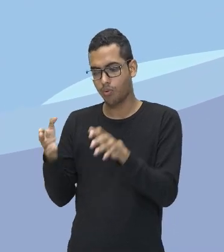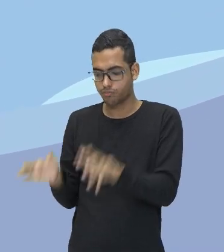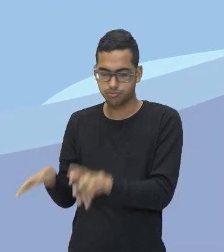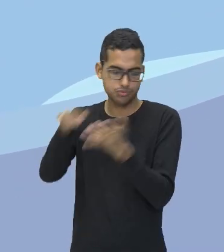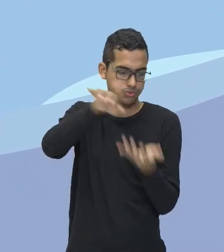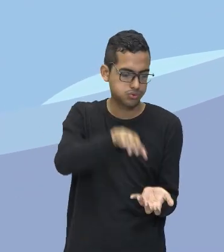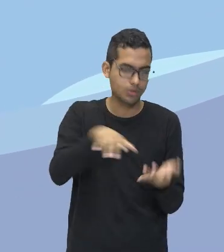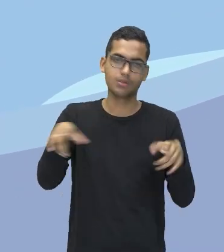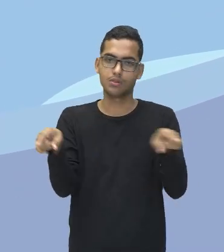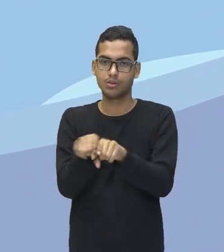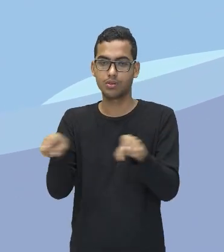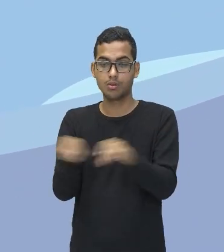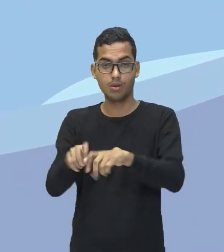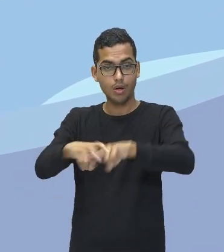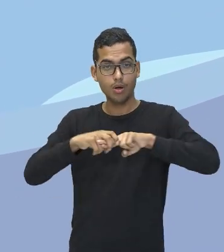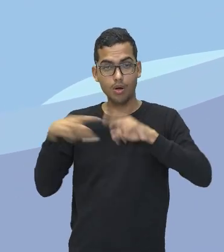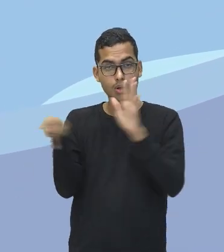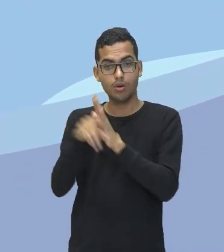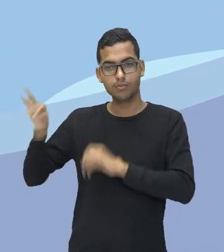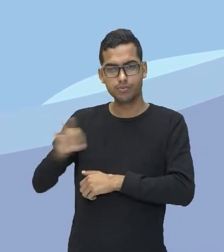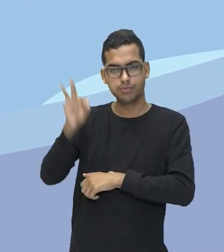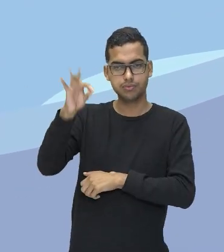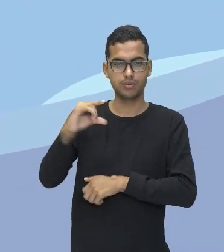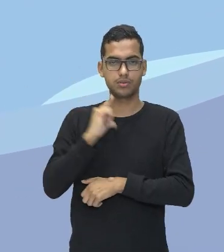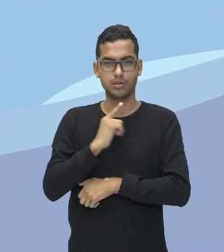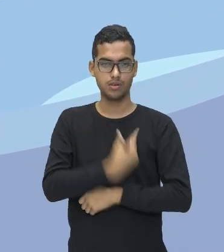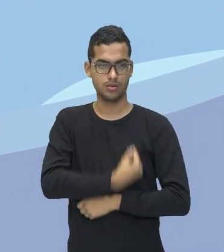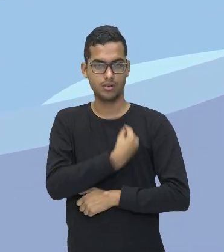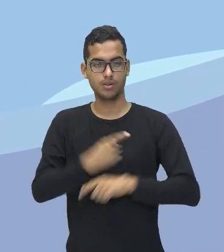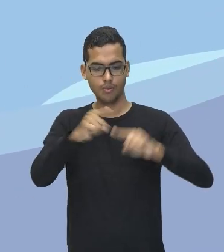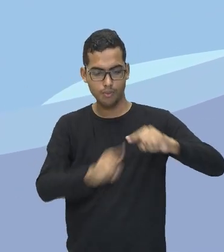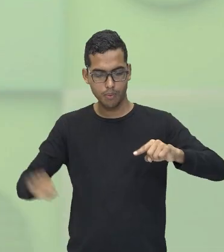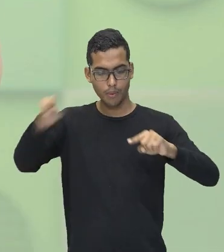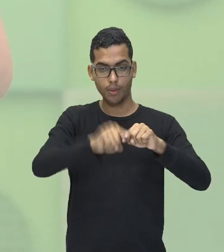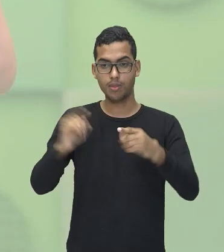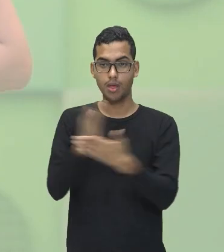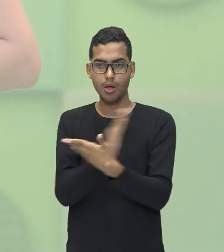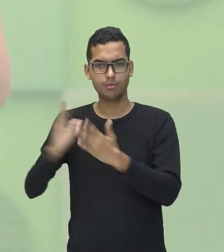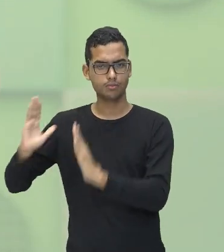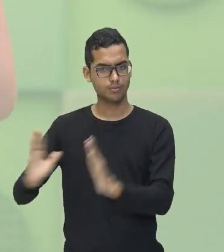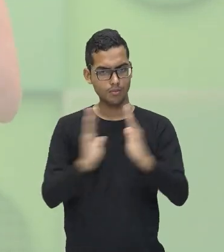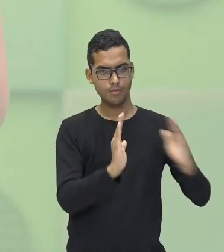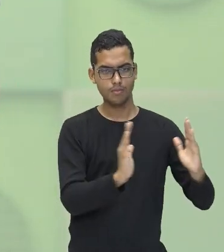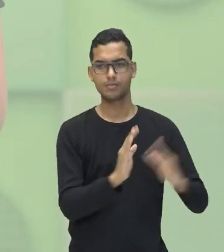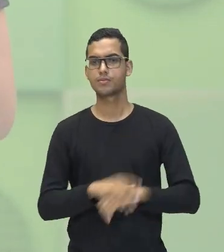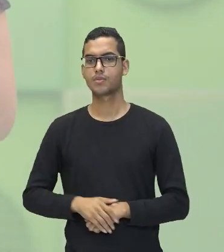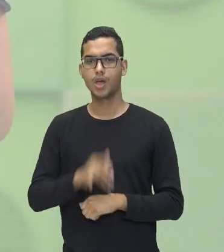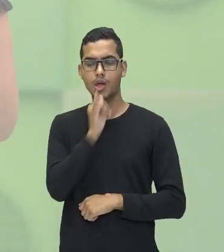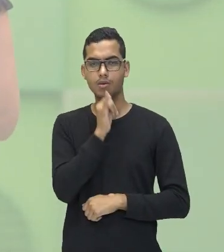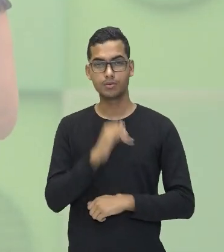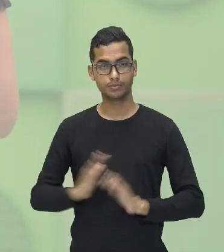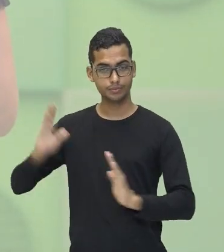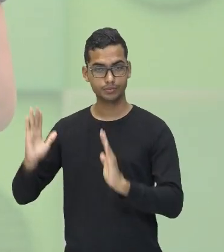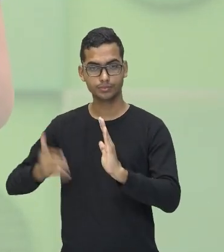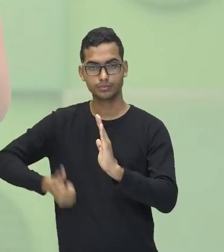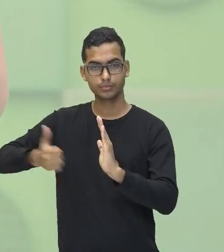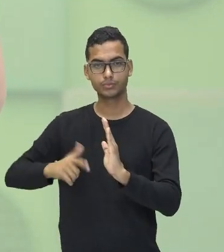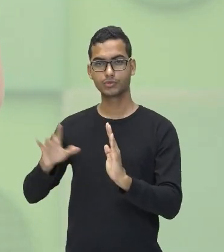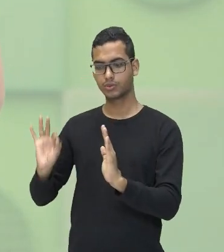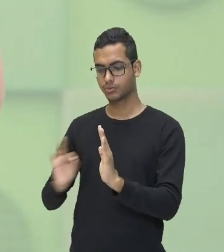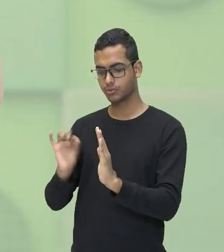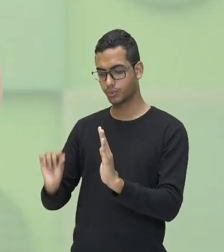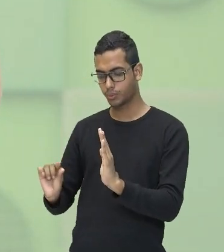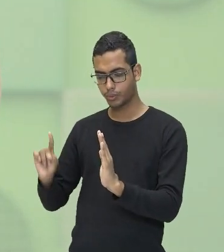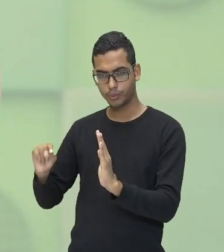ciclo de vida. E nesse ciclo de vida ele tem algumas fases, como por exemplo, a fase do ovo,